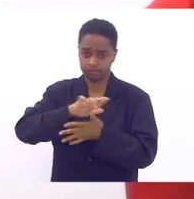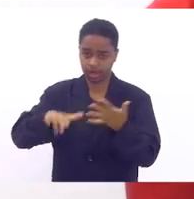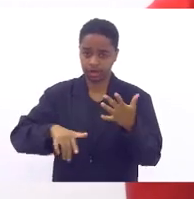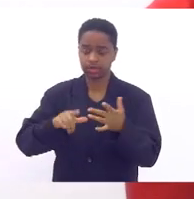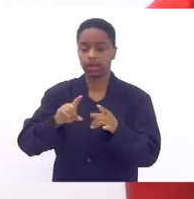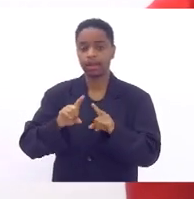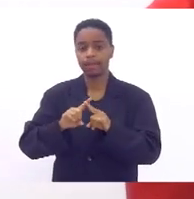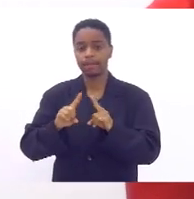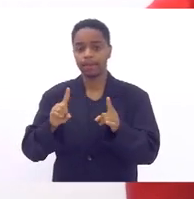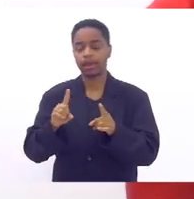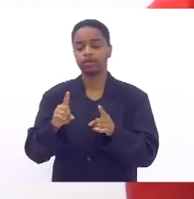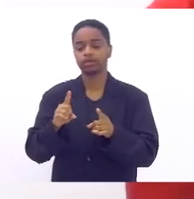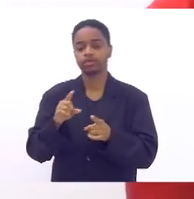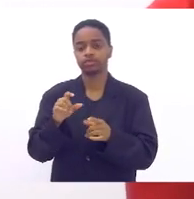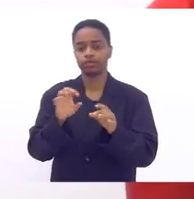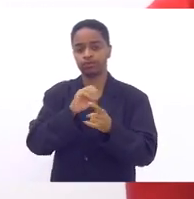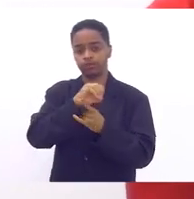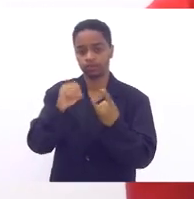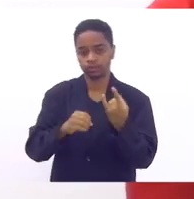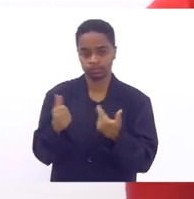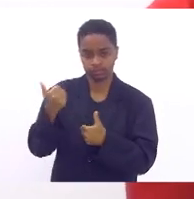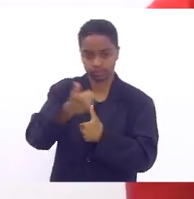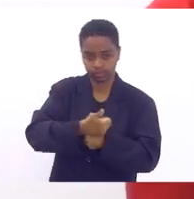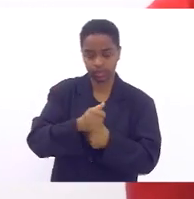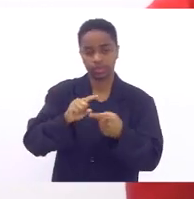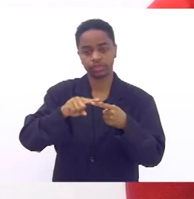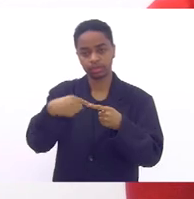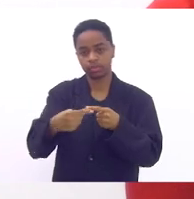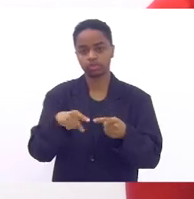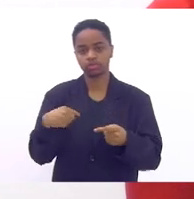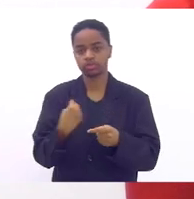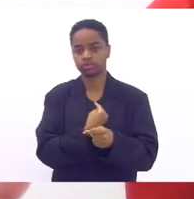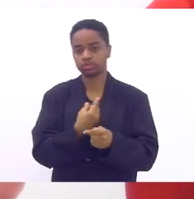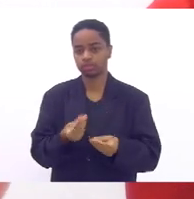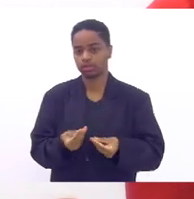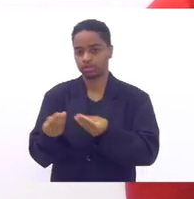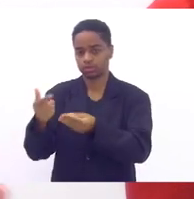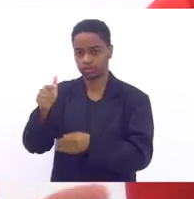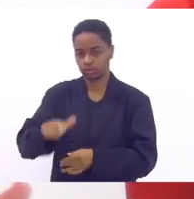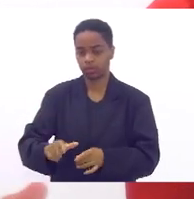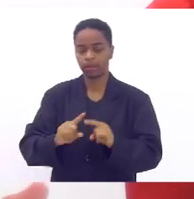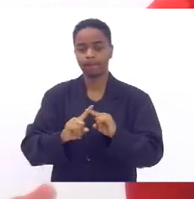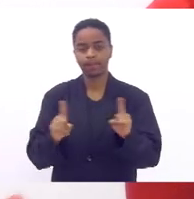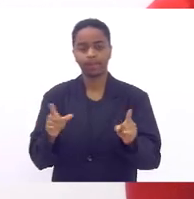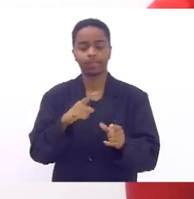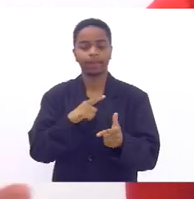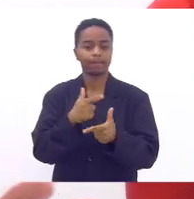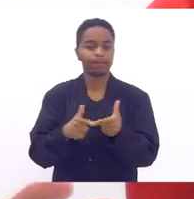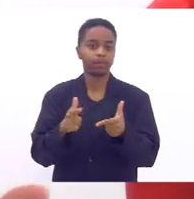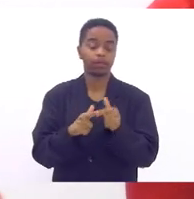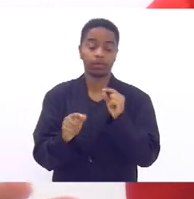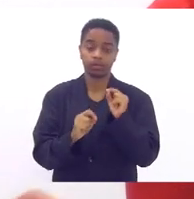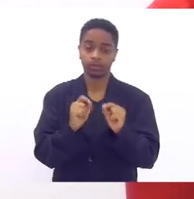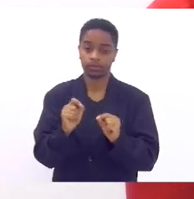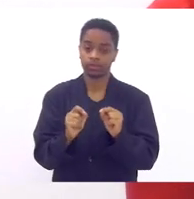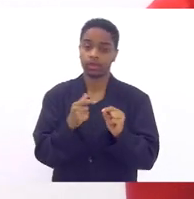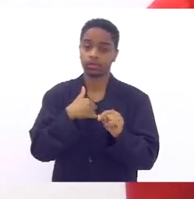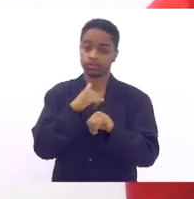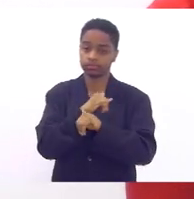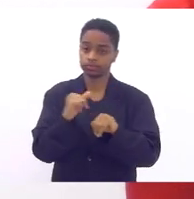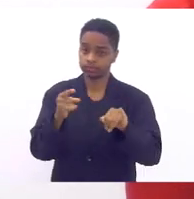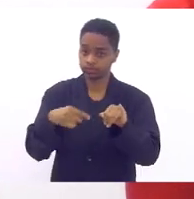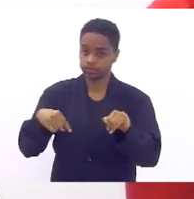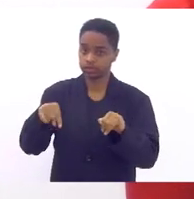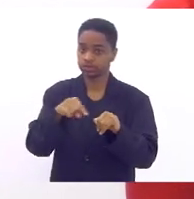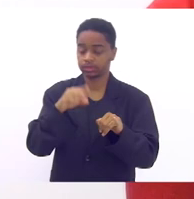fundação atof de Paiva paraos seus gestores eh enfim mas temos um problema né eu diria para vocês que tá no